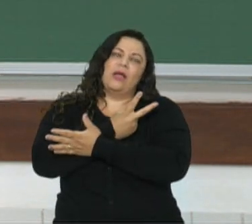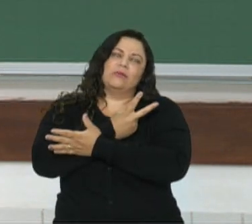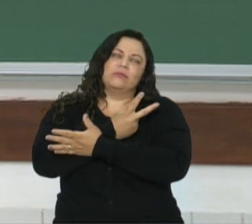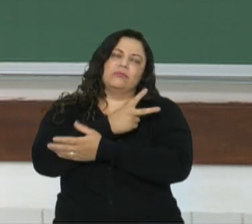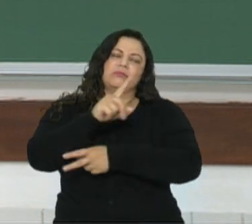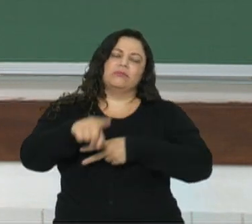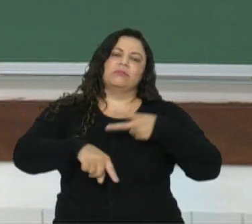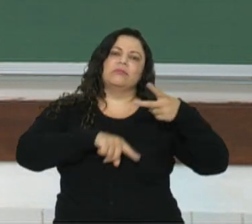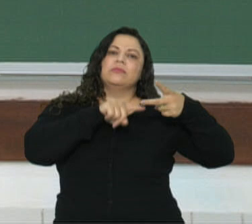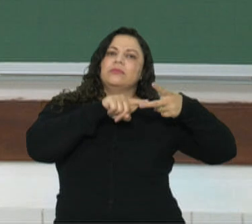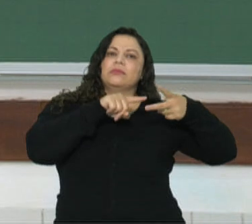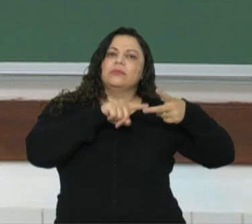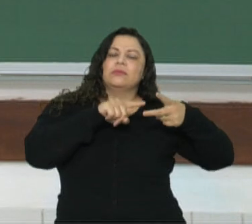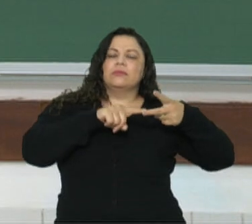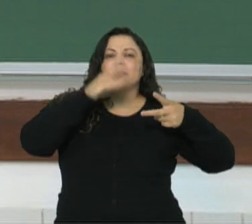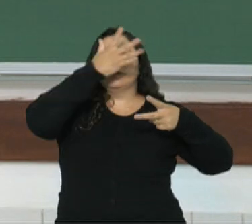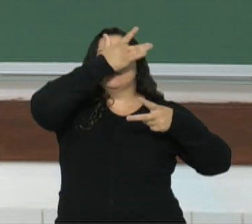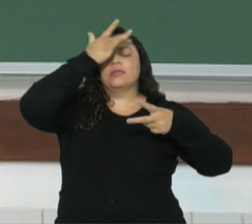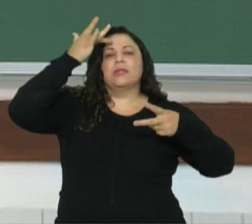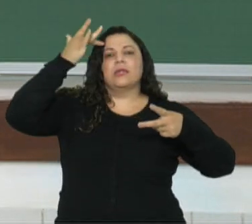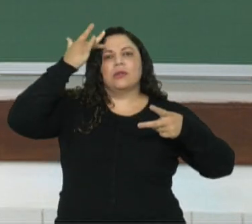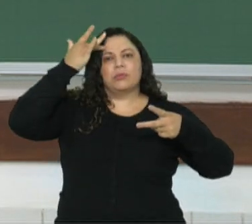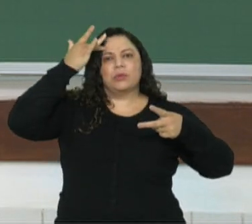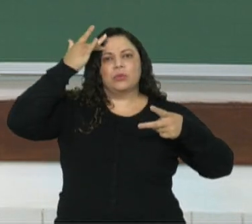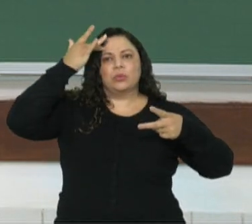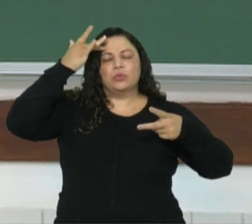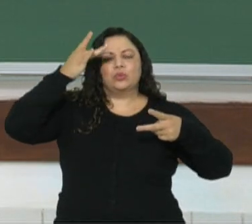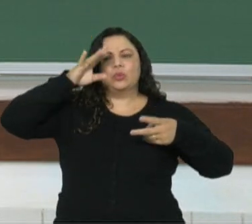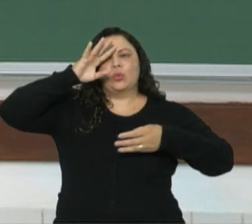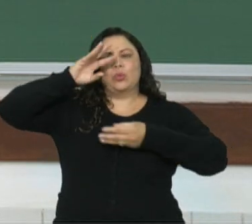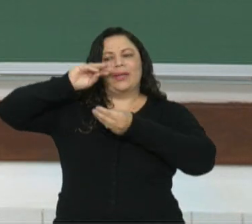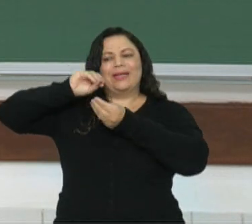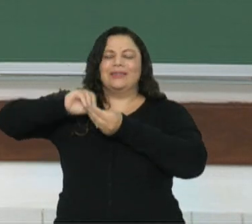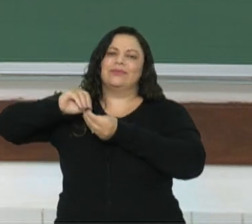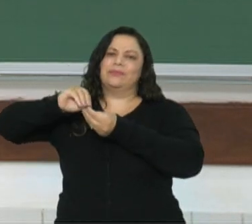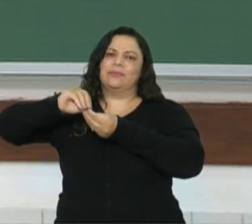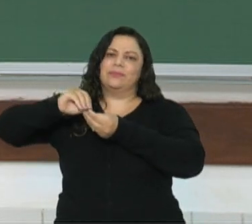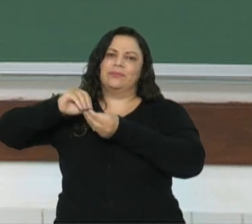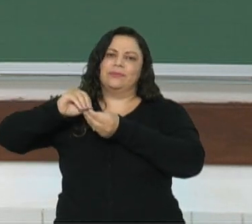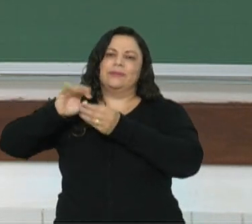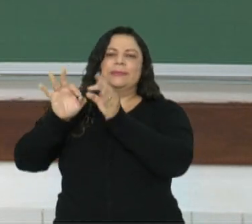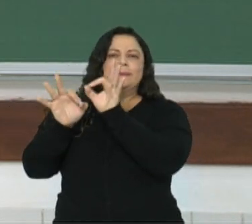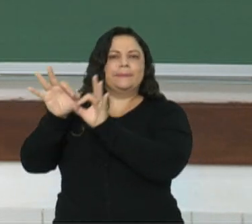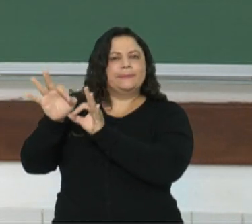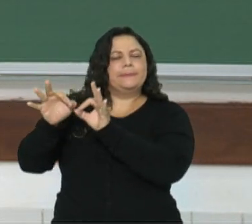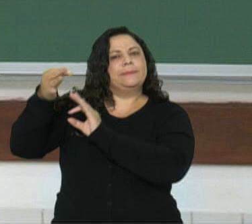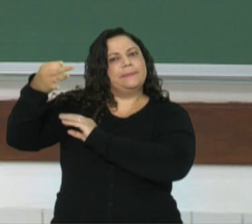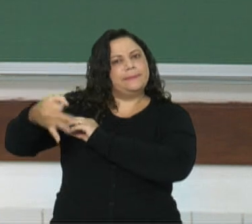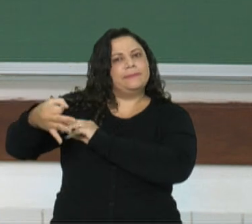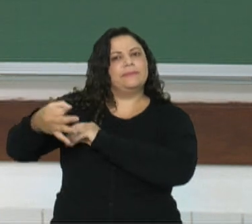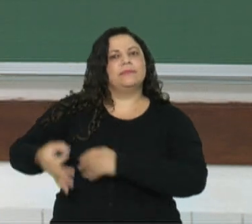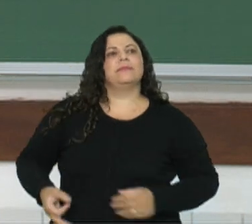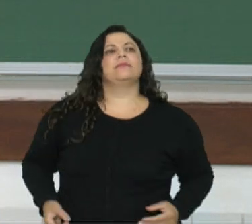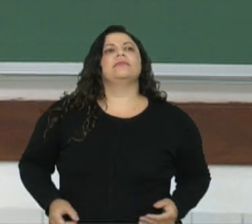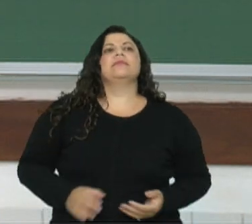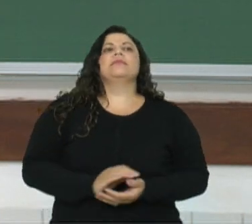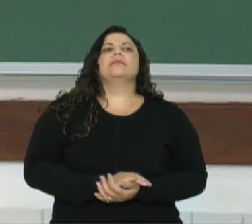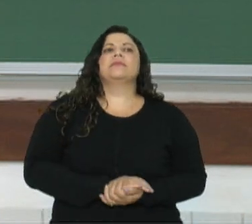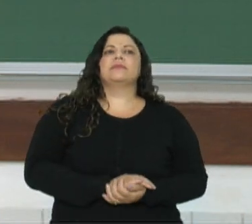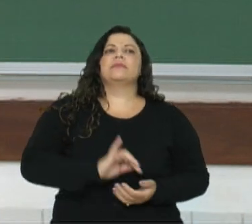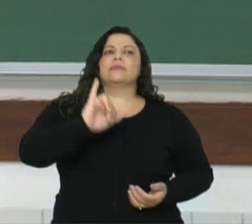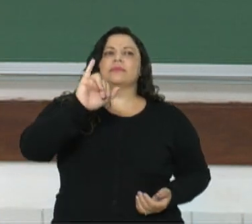como fazer as pessoas irem a conclusões certas. O ídolos